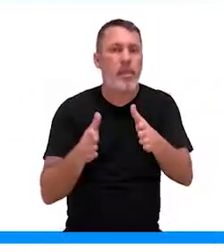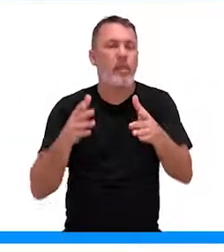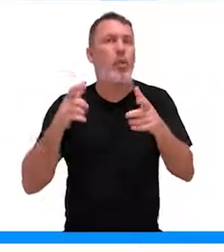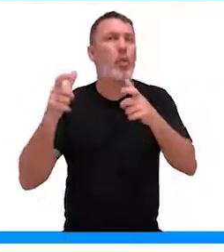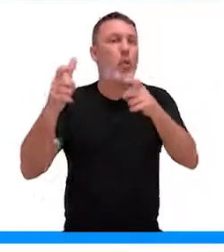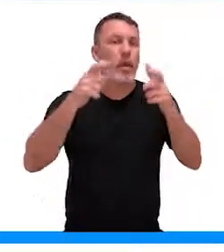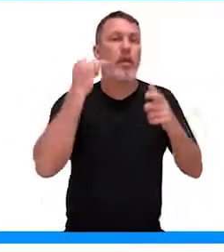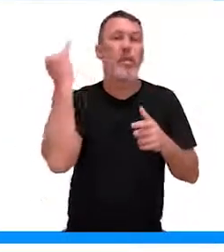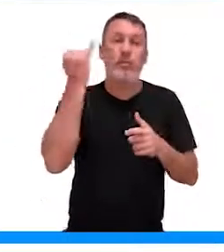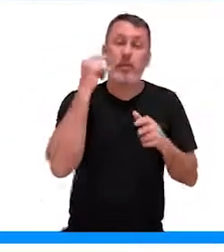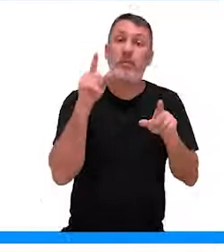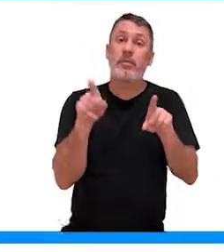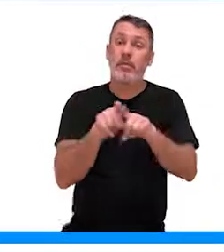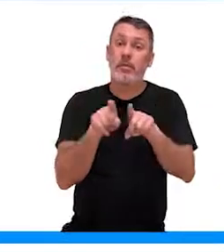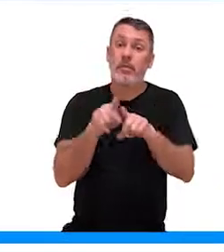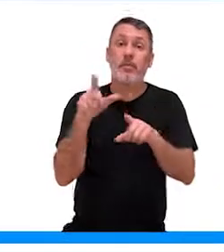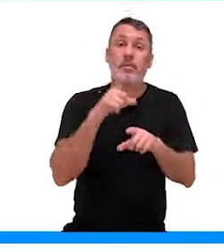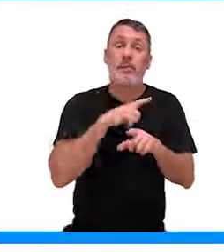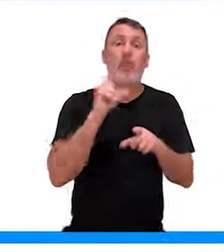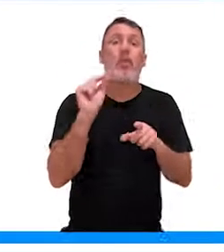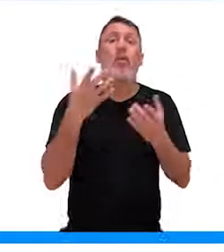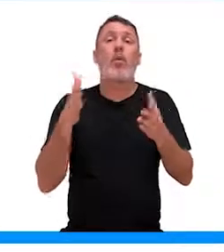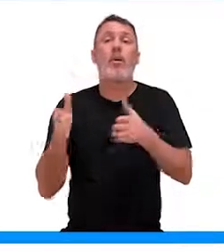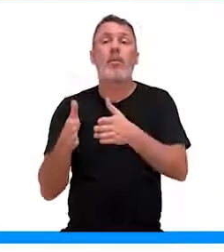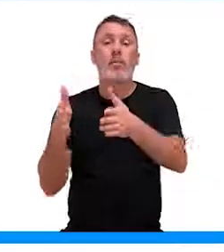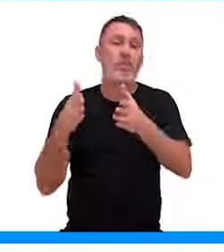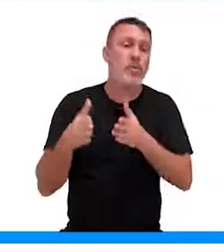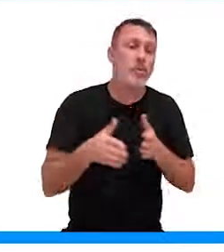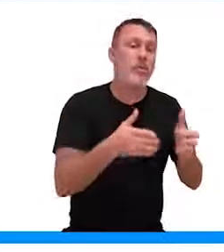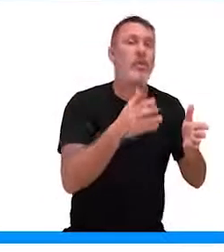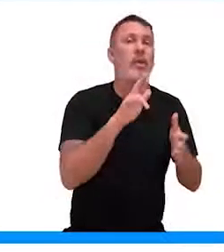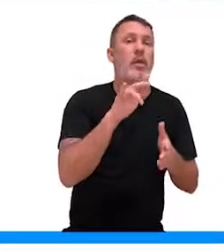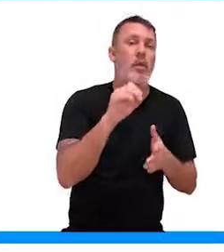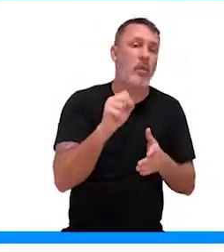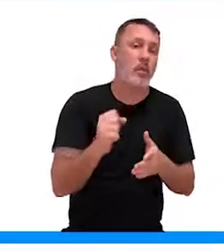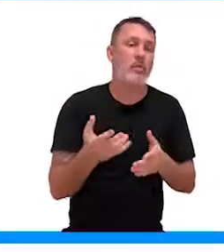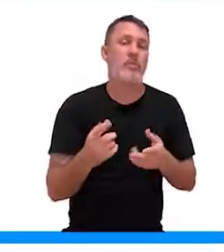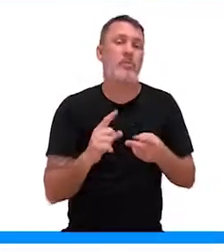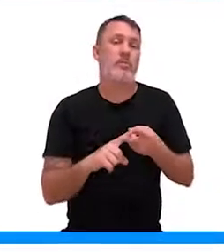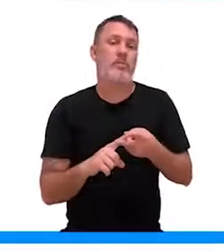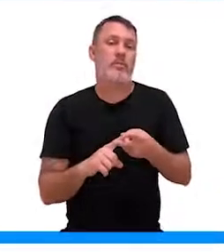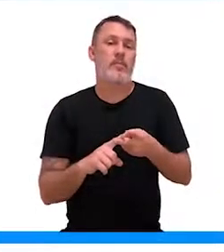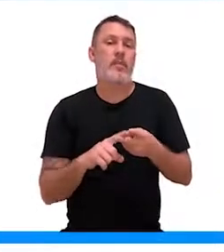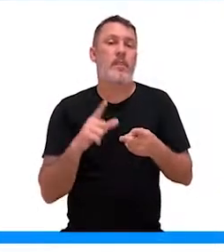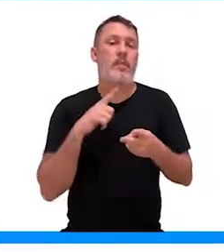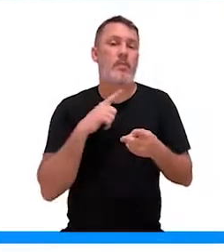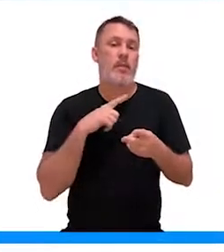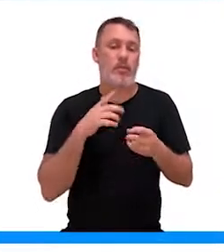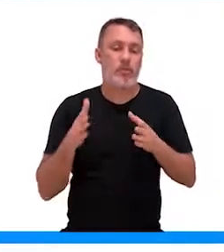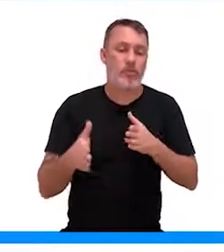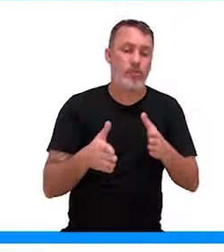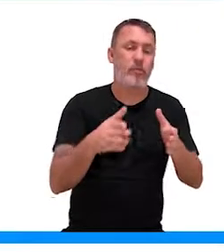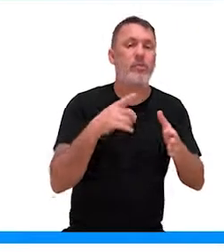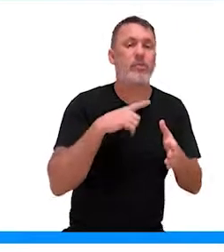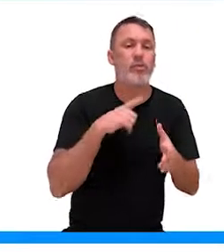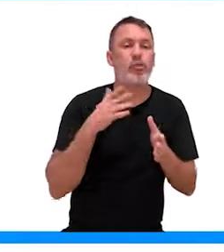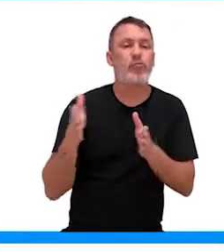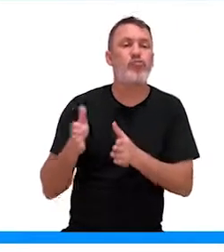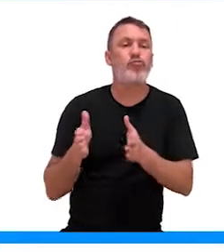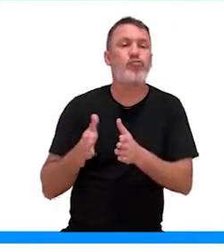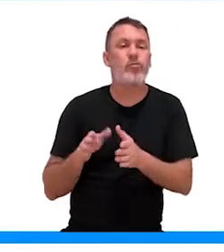o redirecionamento a rios ou aos seus afluentes,